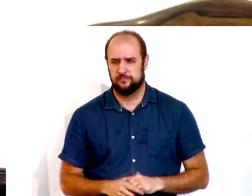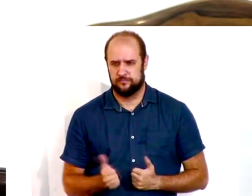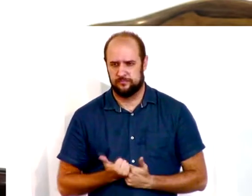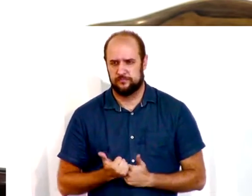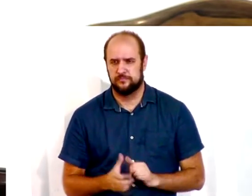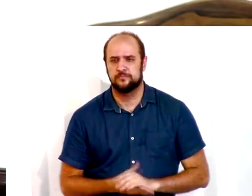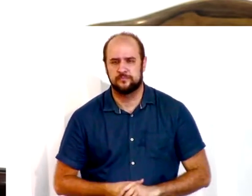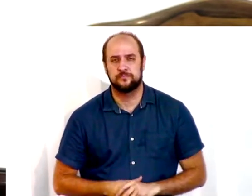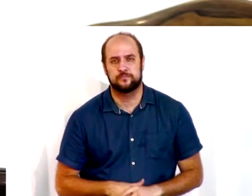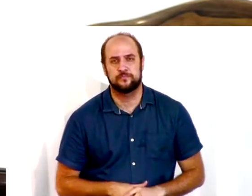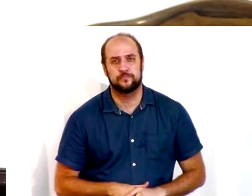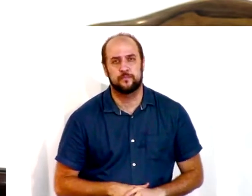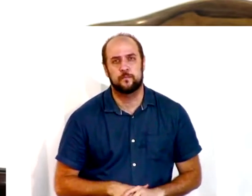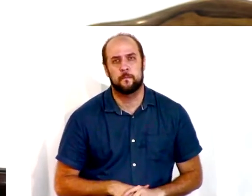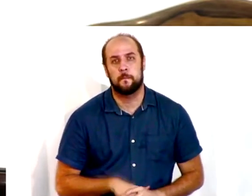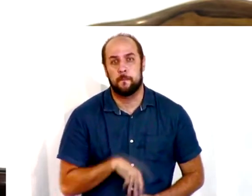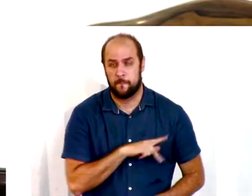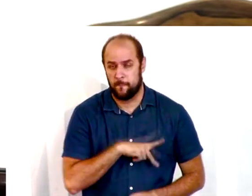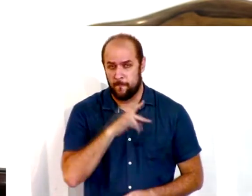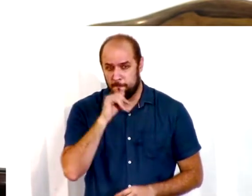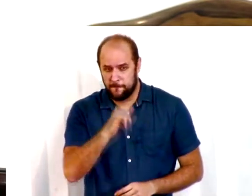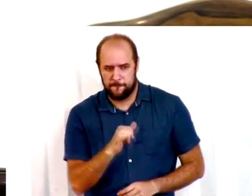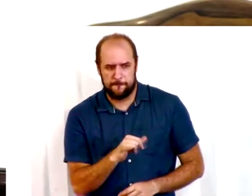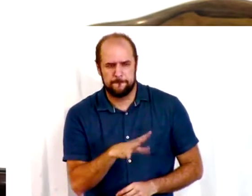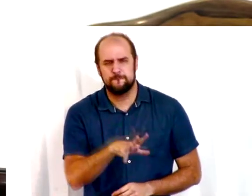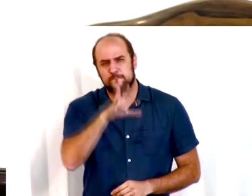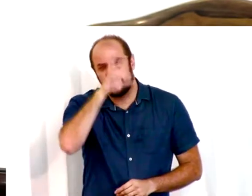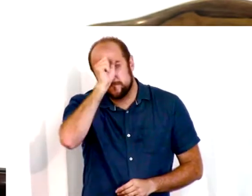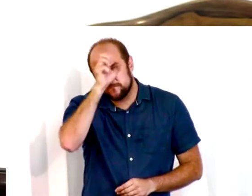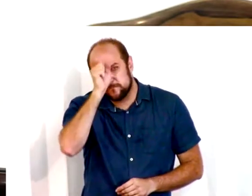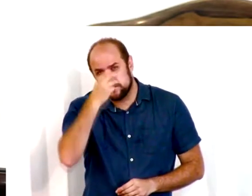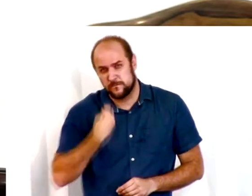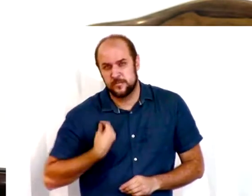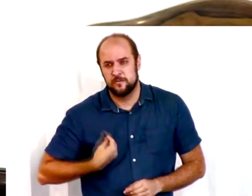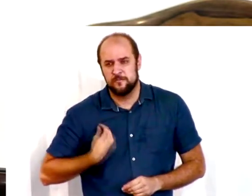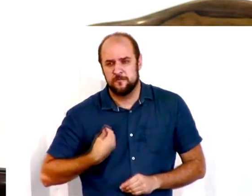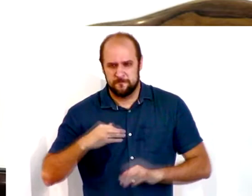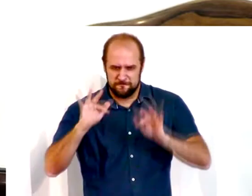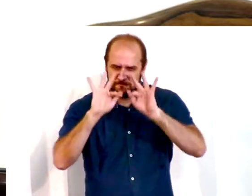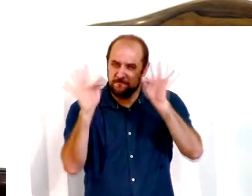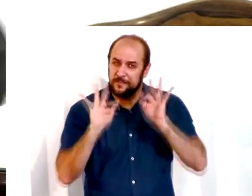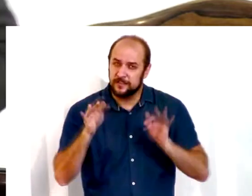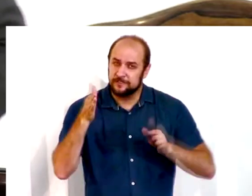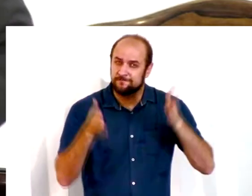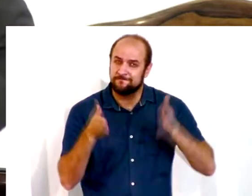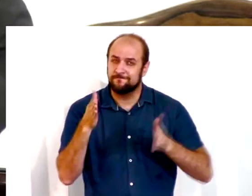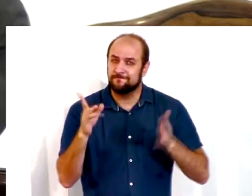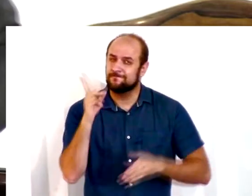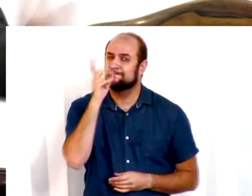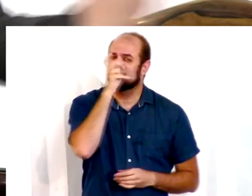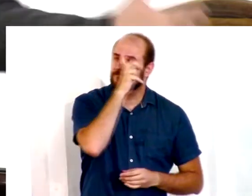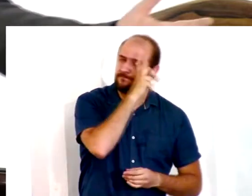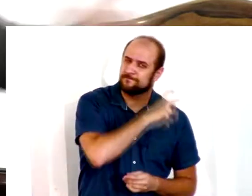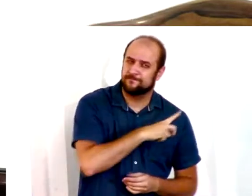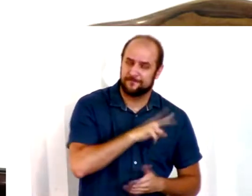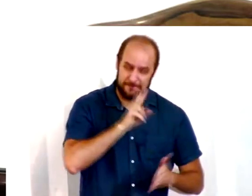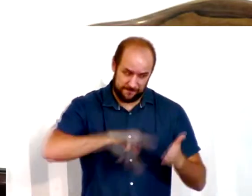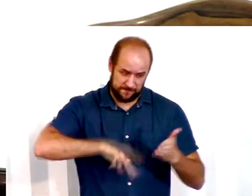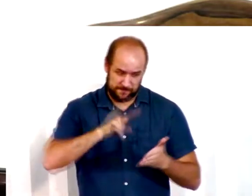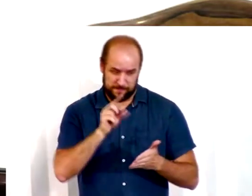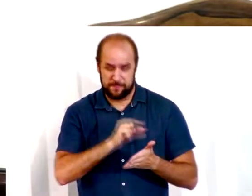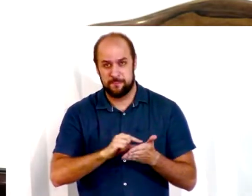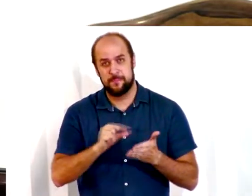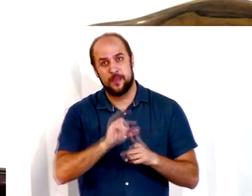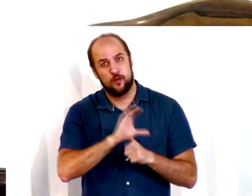Mas ele diz também que ele aprendeu a viver contente em momentos de dificuldade. Como nós lemos em